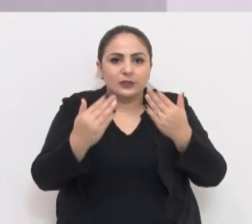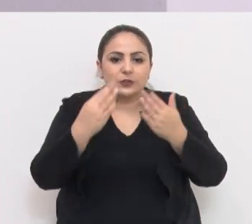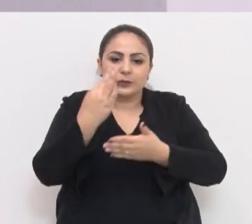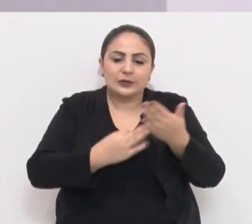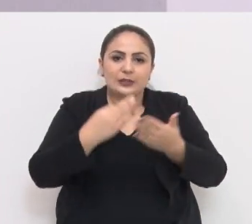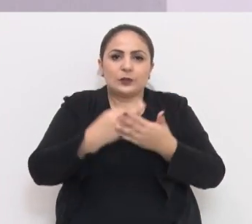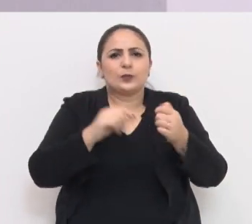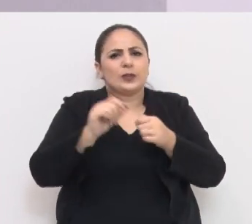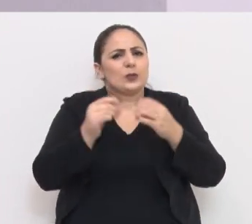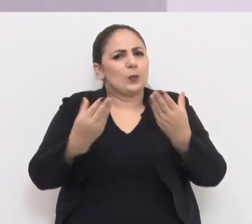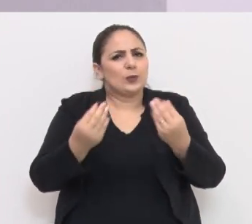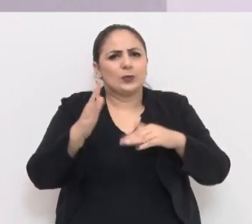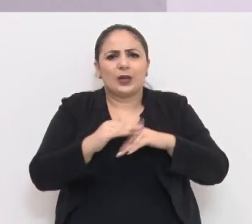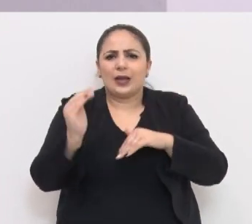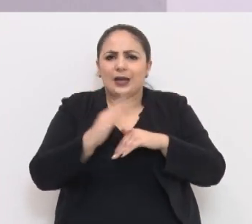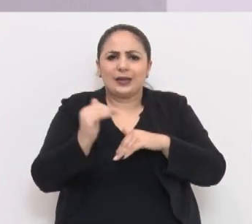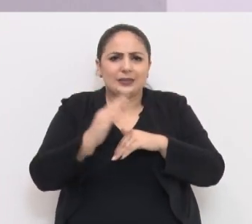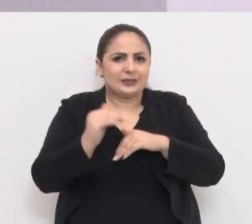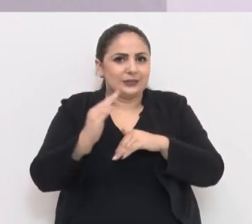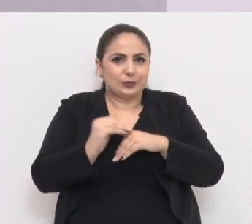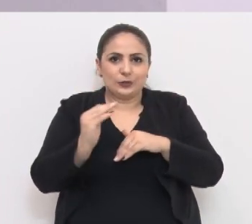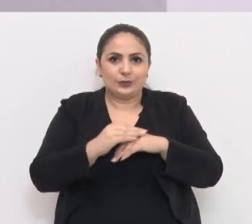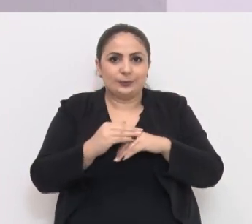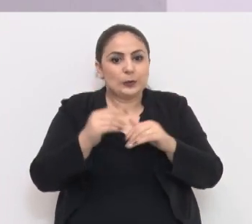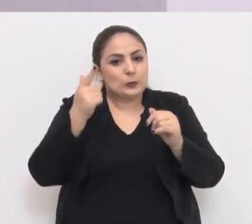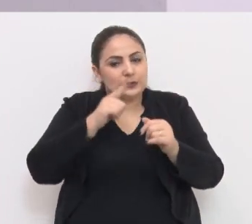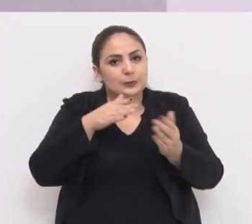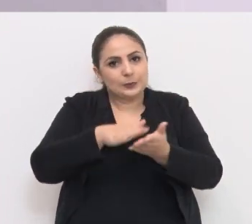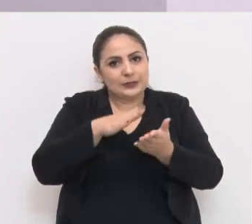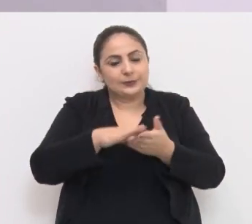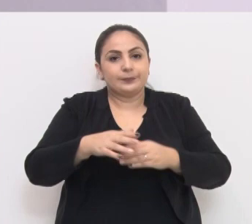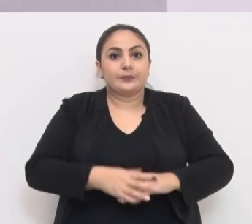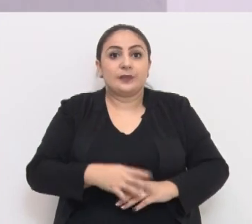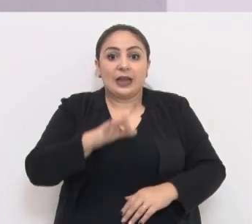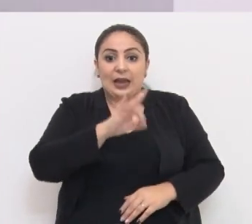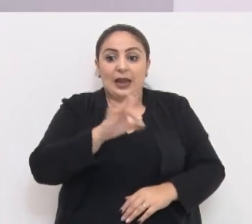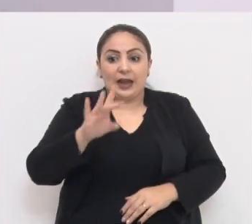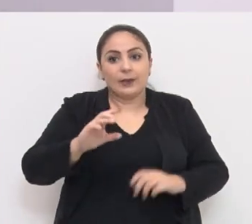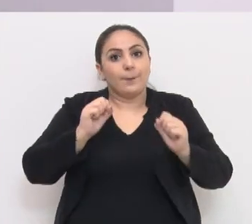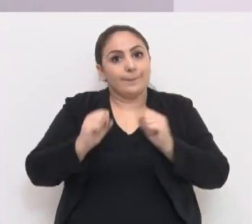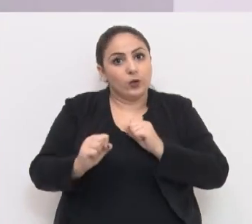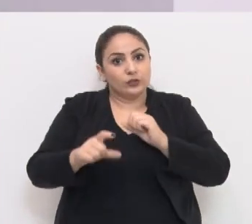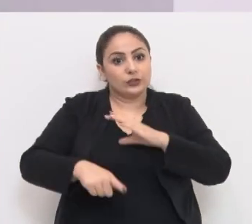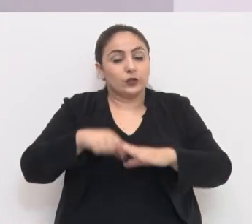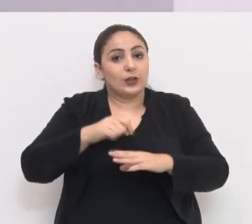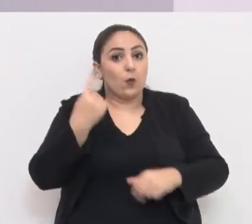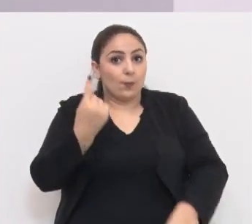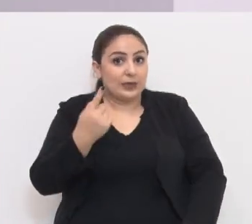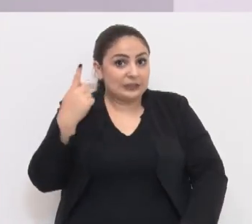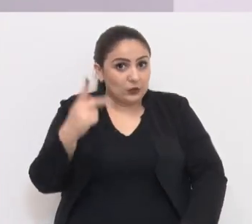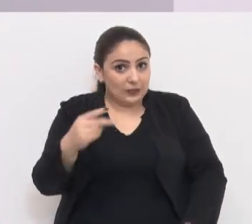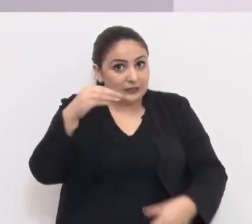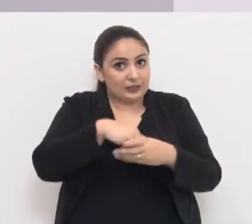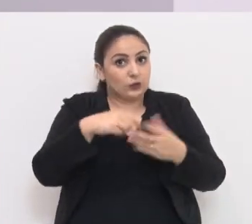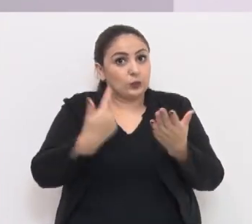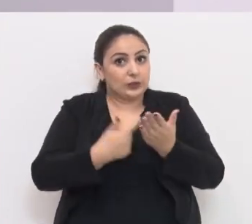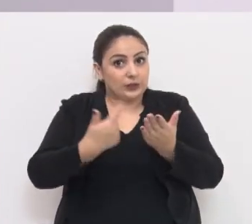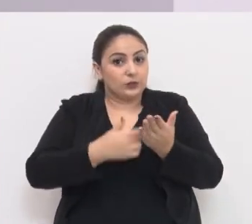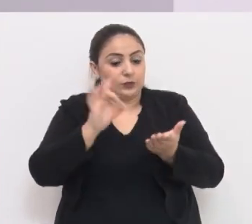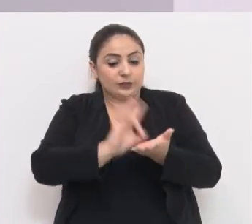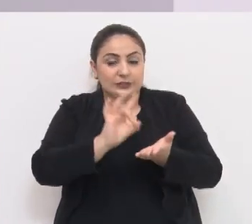que a situação compromete as atividades externas e a qualidade do ensino de mais de 600 alunos. Nos dias